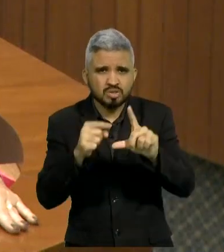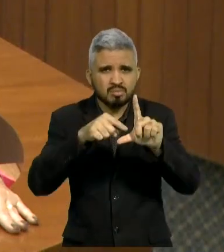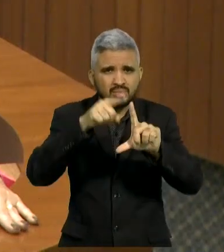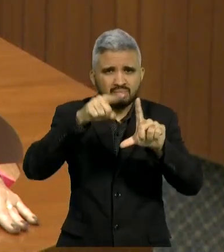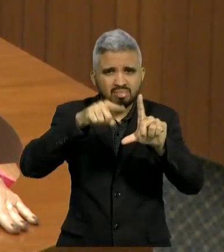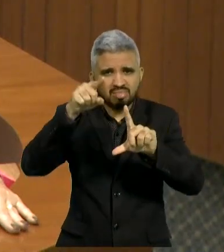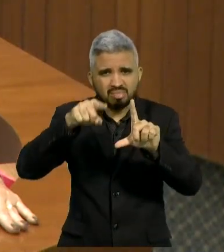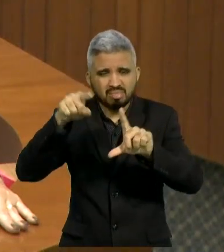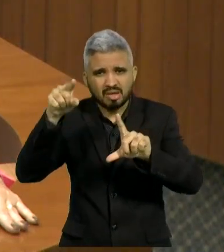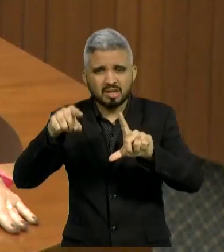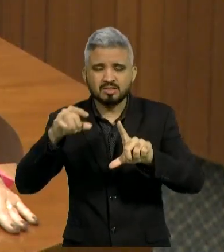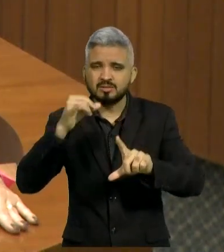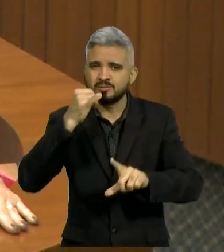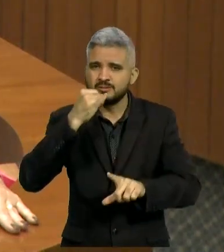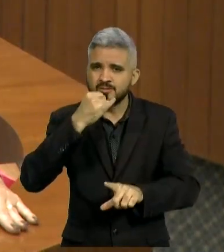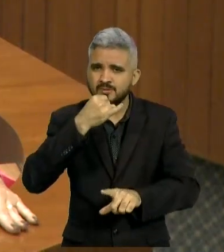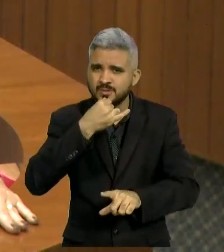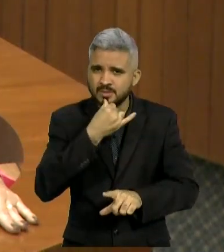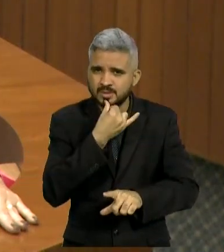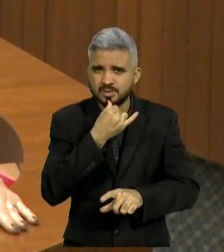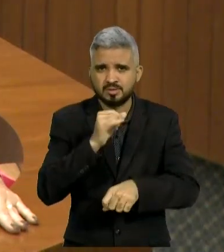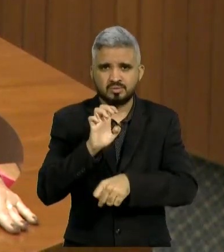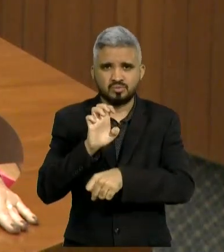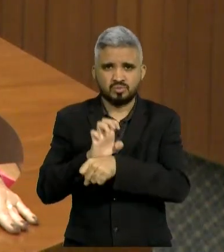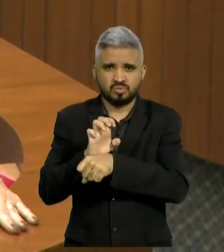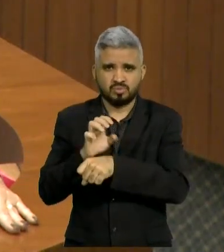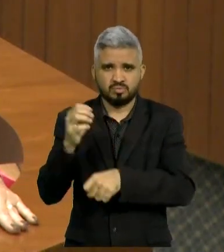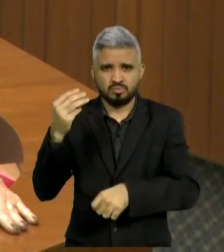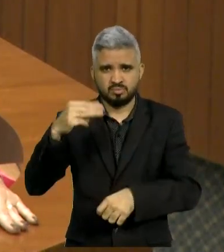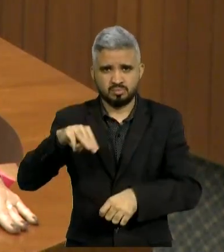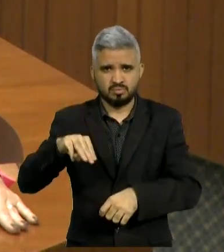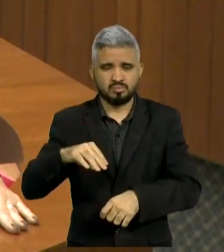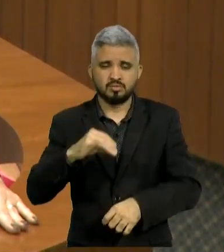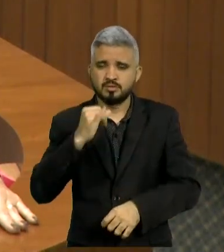âmbito do estado do Maranhão,